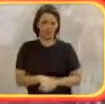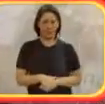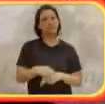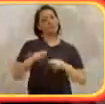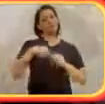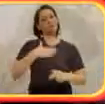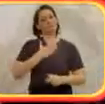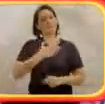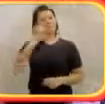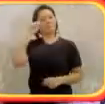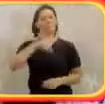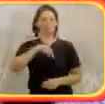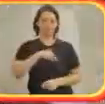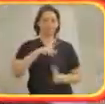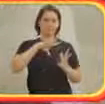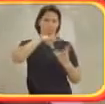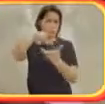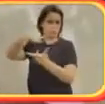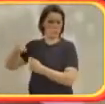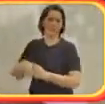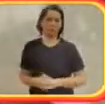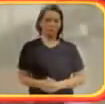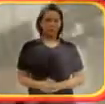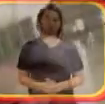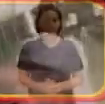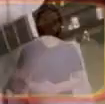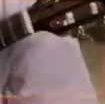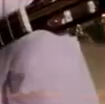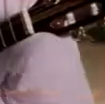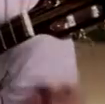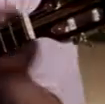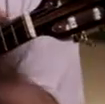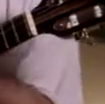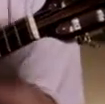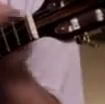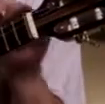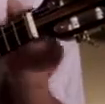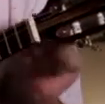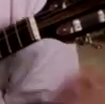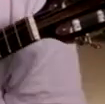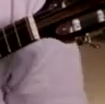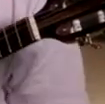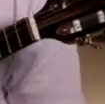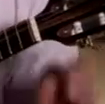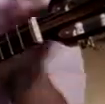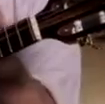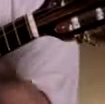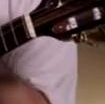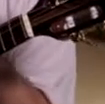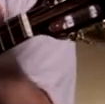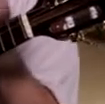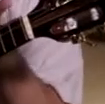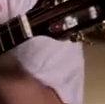cavaquinho? É, o que eu gosto muito de falar, quando eu estou tocando o cavaquinho, eu pego a minha